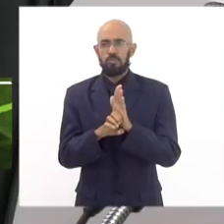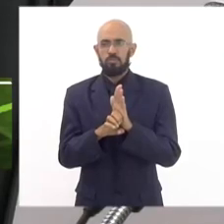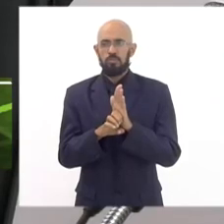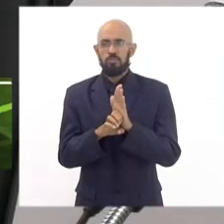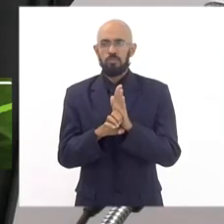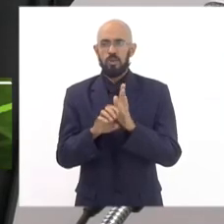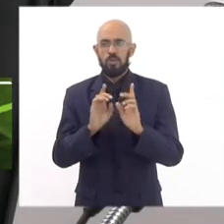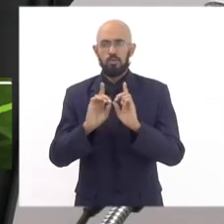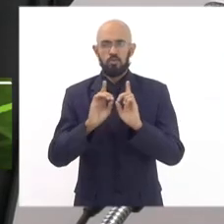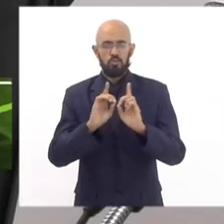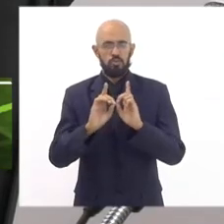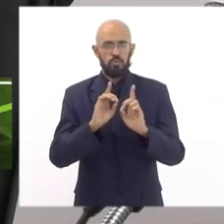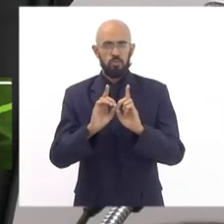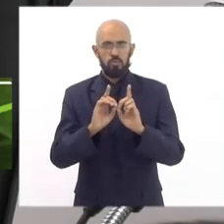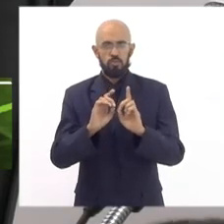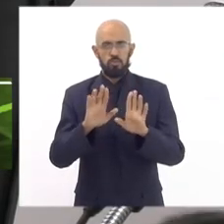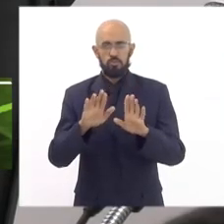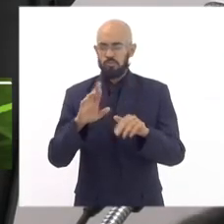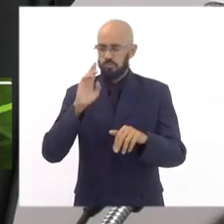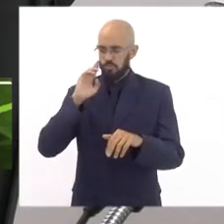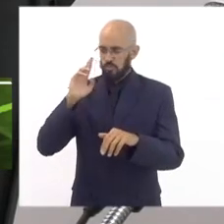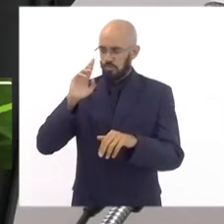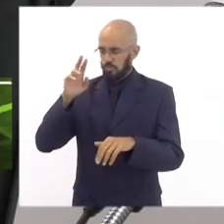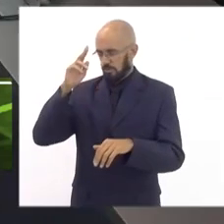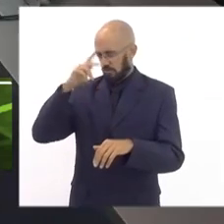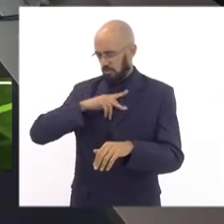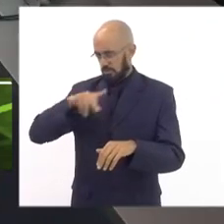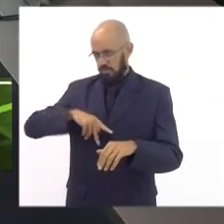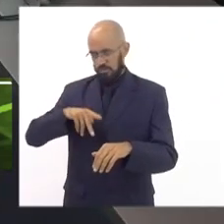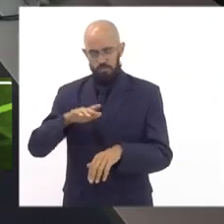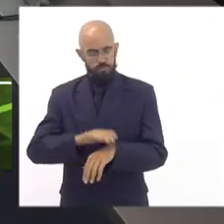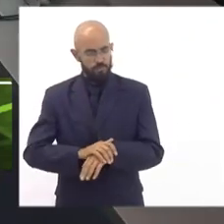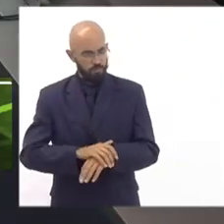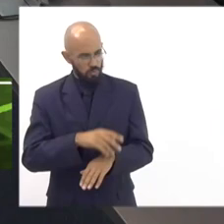Em discussão. Senhor presidente. Deputado Luiz Paulo.